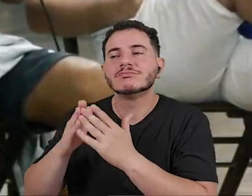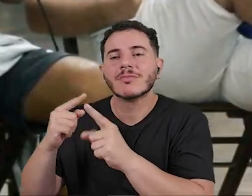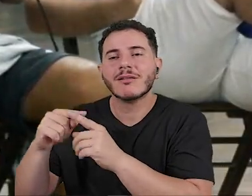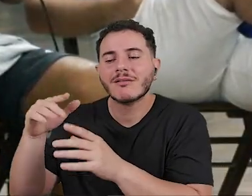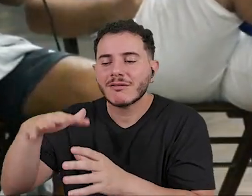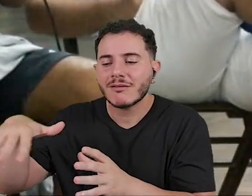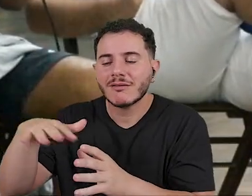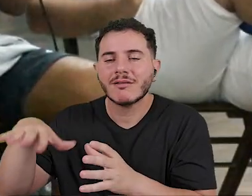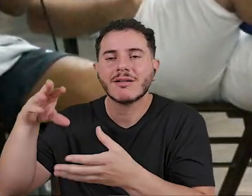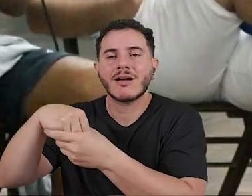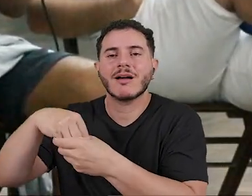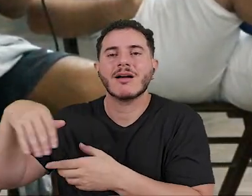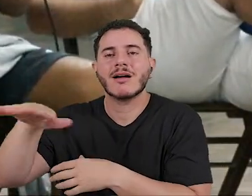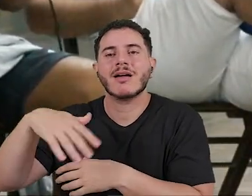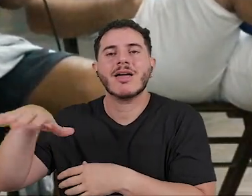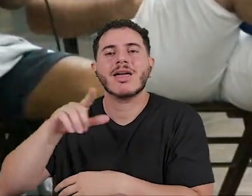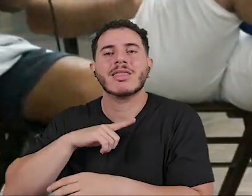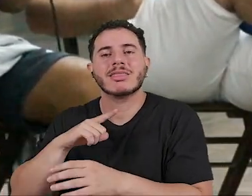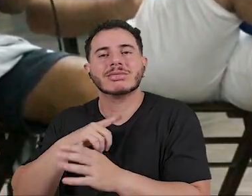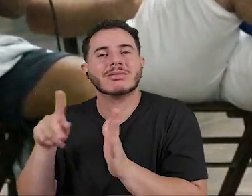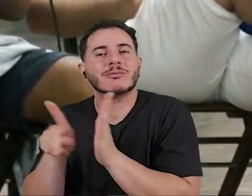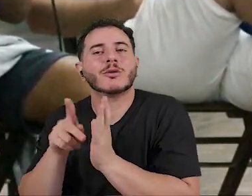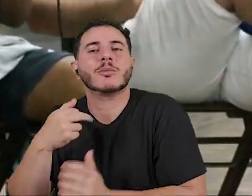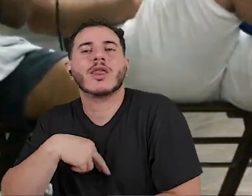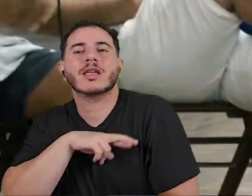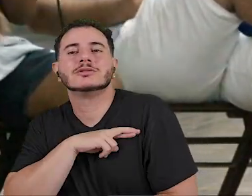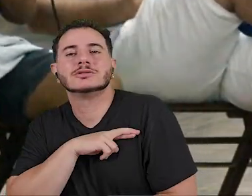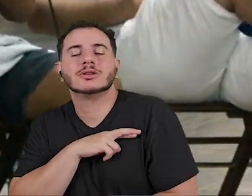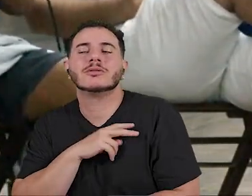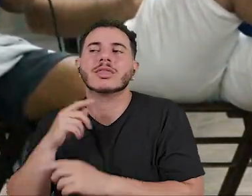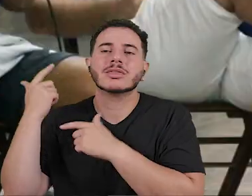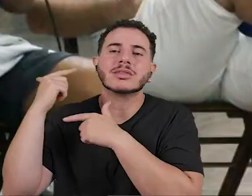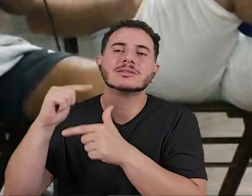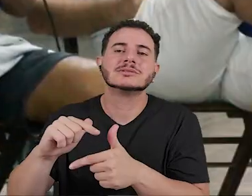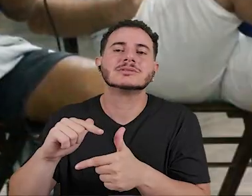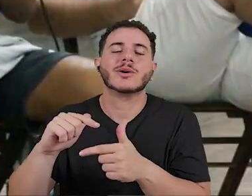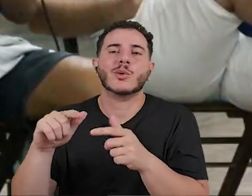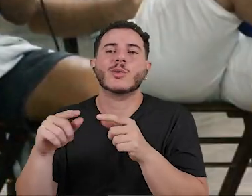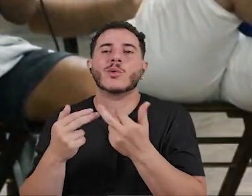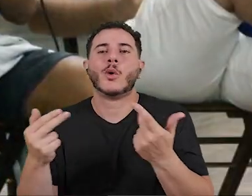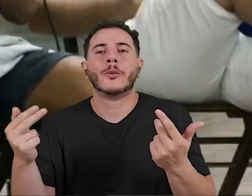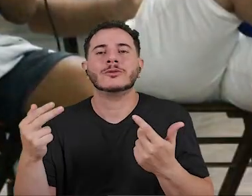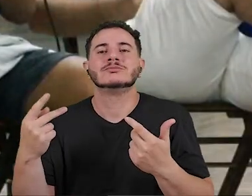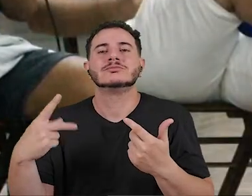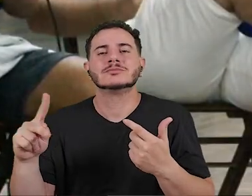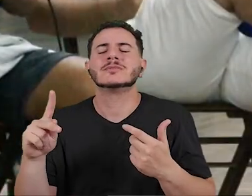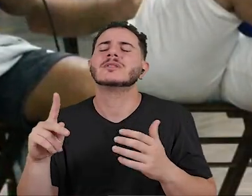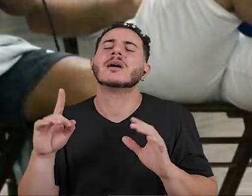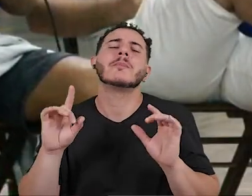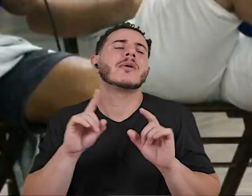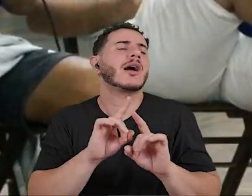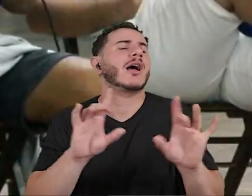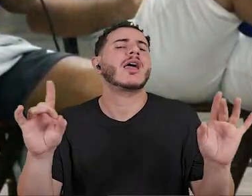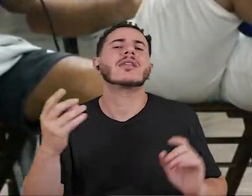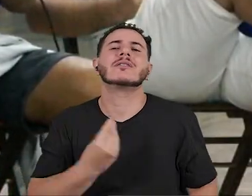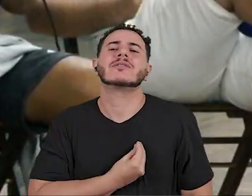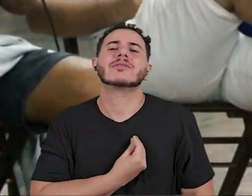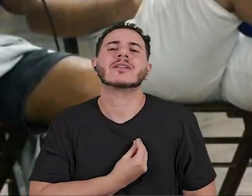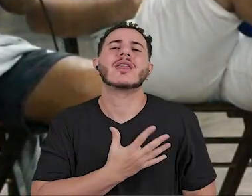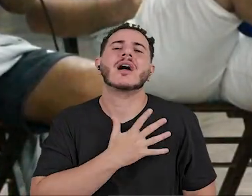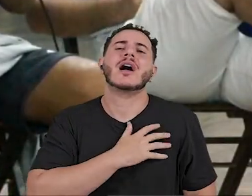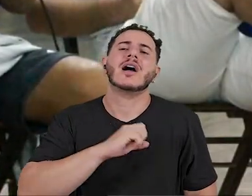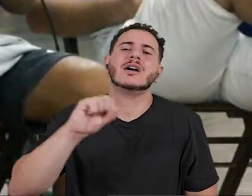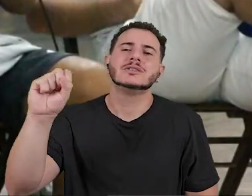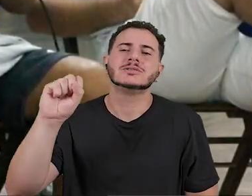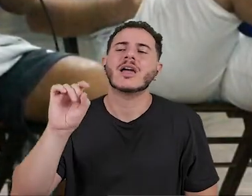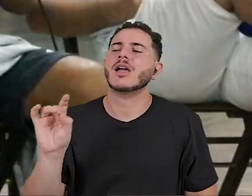até hoje está todo mundo vivendo, cada um está com seu axé, cada um está crescendo com a sua sabedoria, que o que vale, o que eu falei sempre ontem, seja